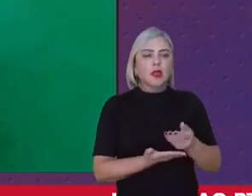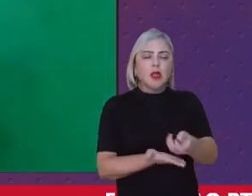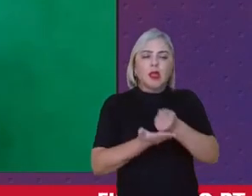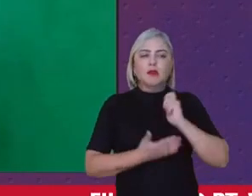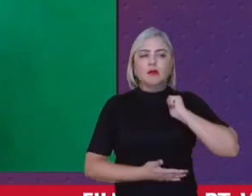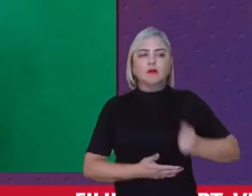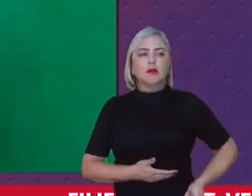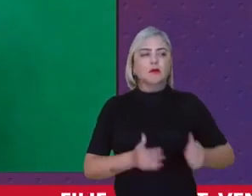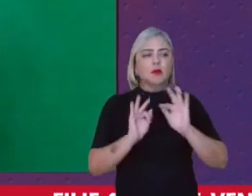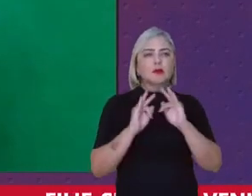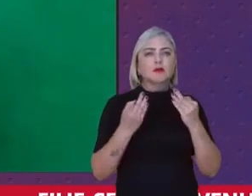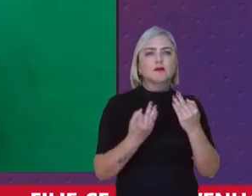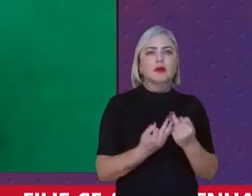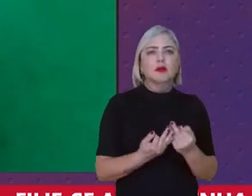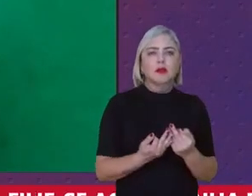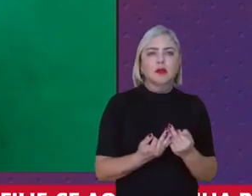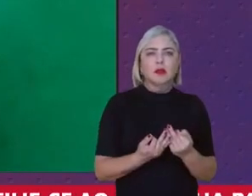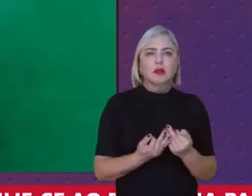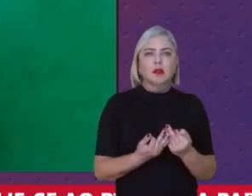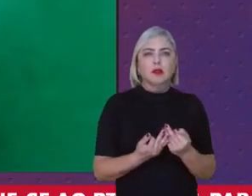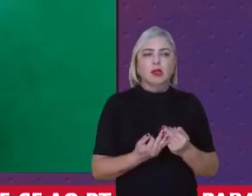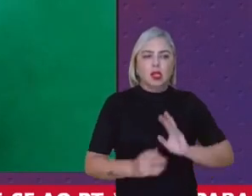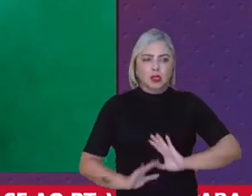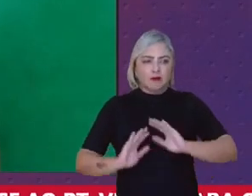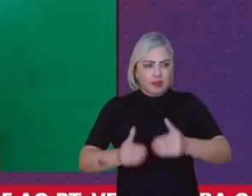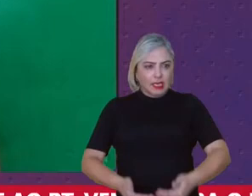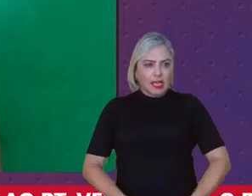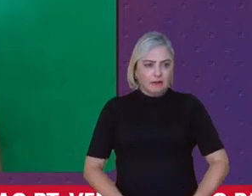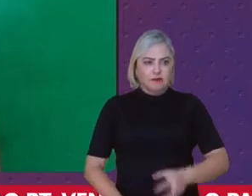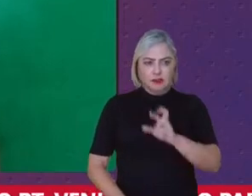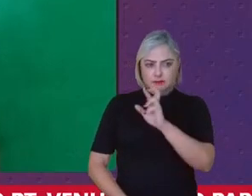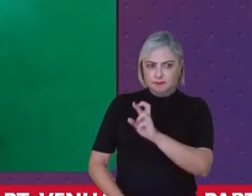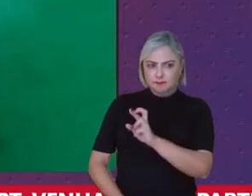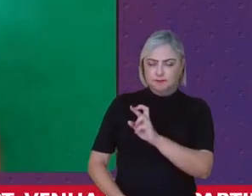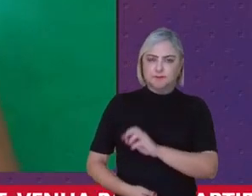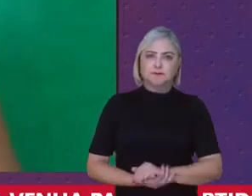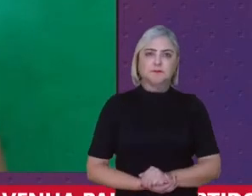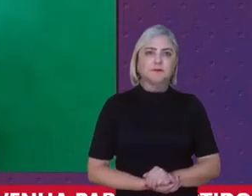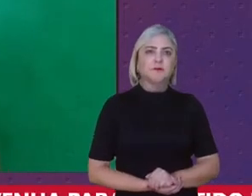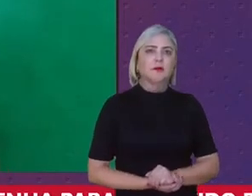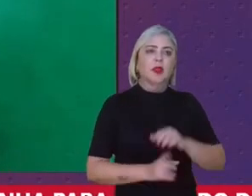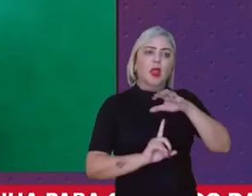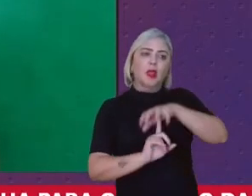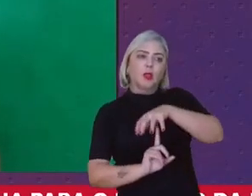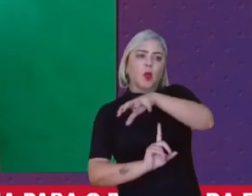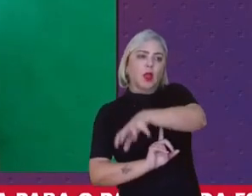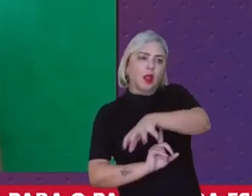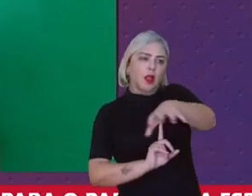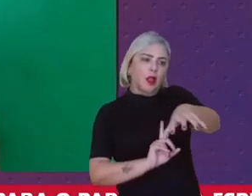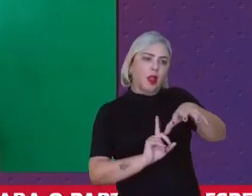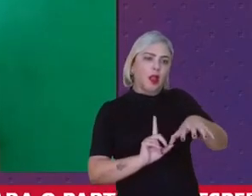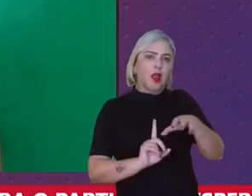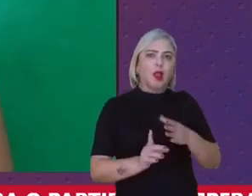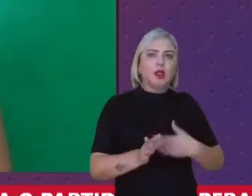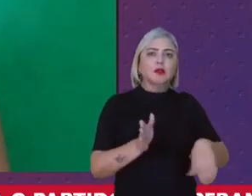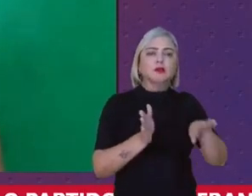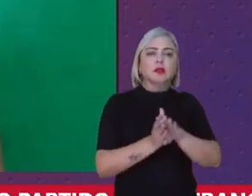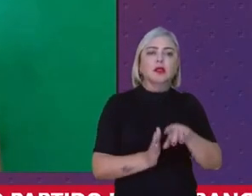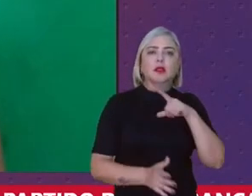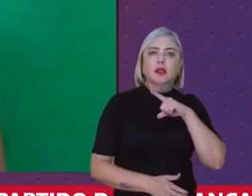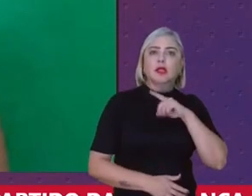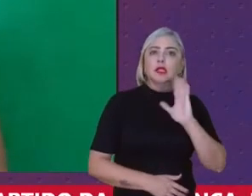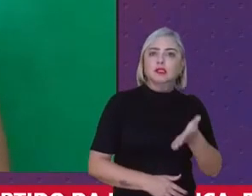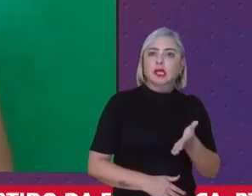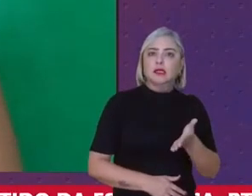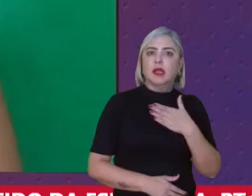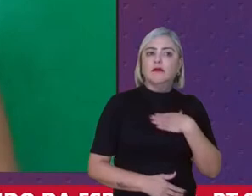Bolsa Família, eu estava grávida. Fui no CRAS e quando cheguei lá, estava lá, já